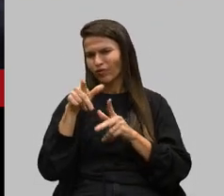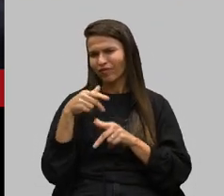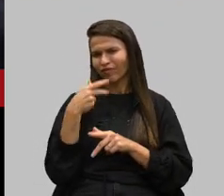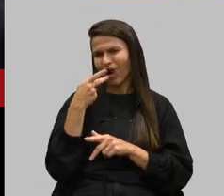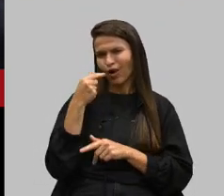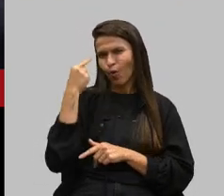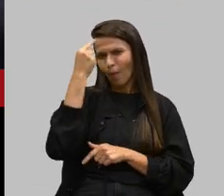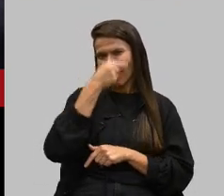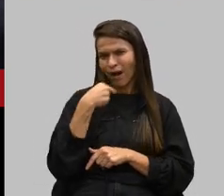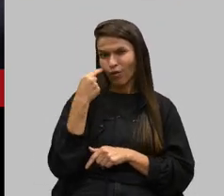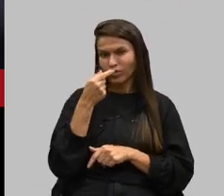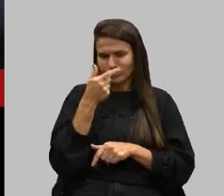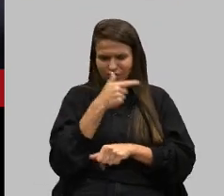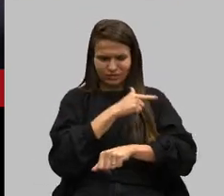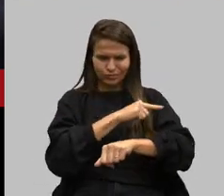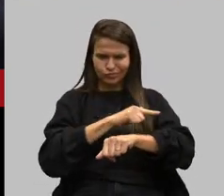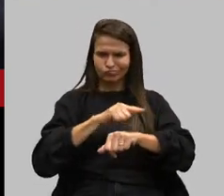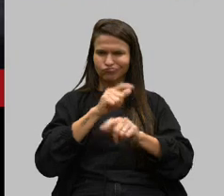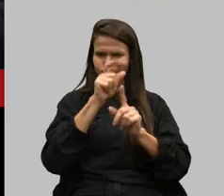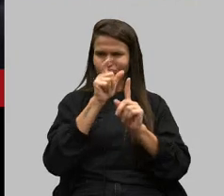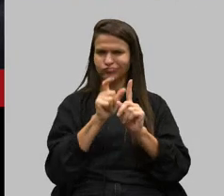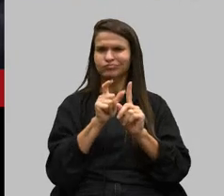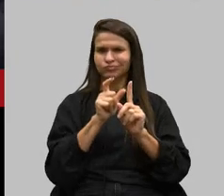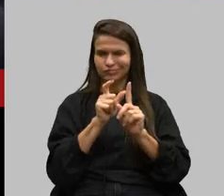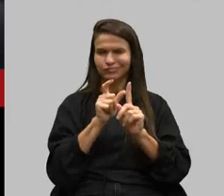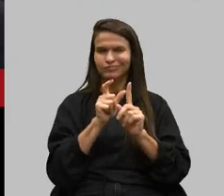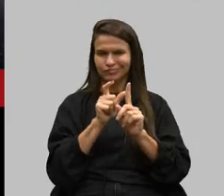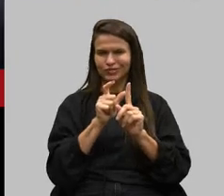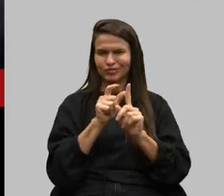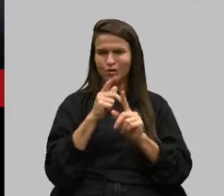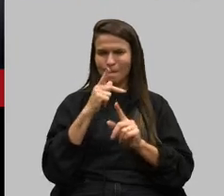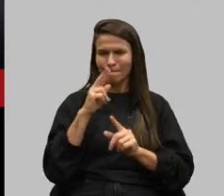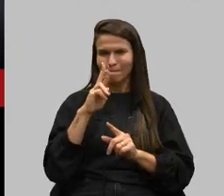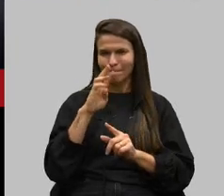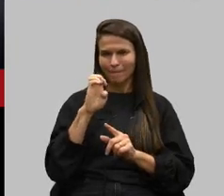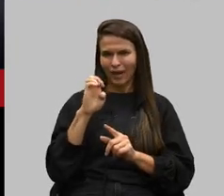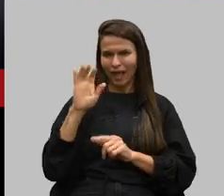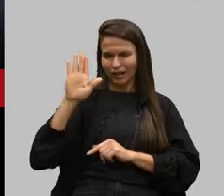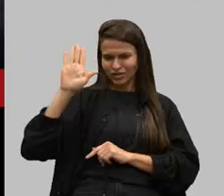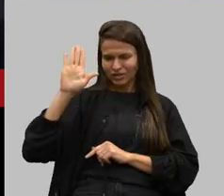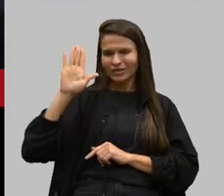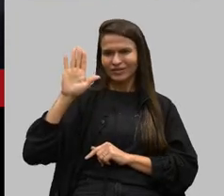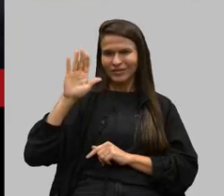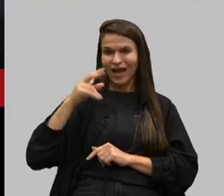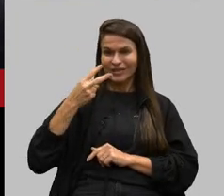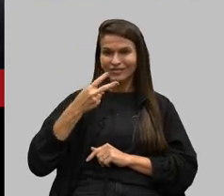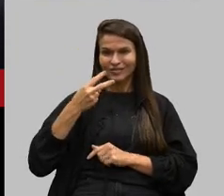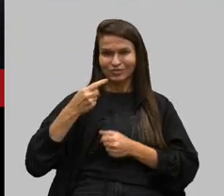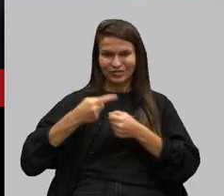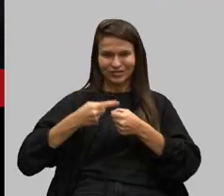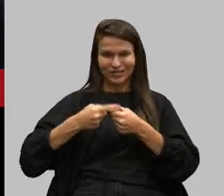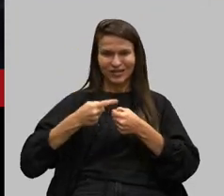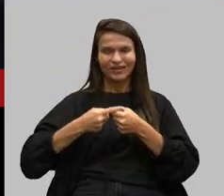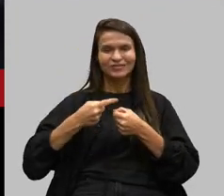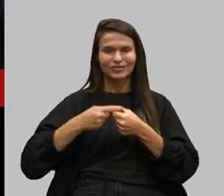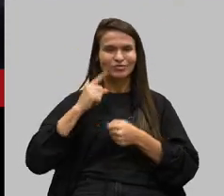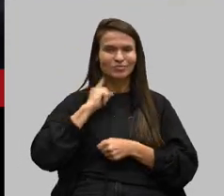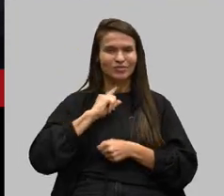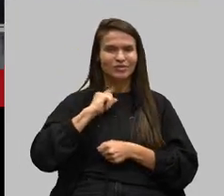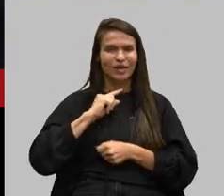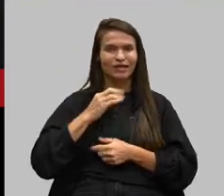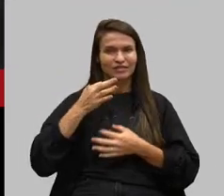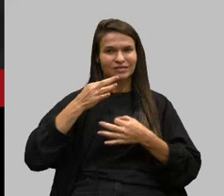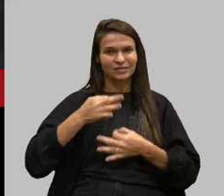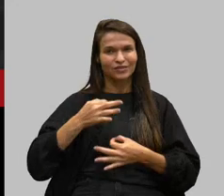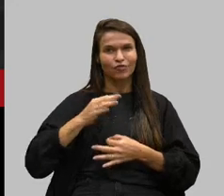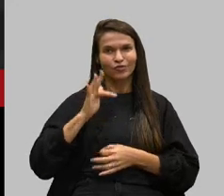sua educação você vai chegar como pré-candidato lá na segunda maior cidade de Minas Gerais com certeza vai ser o nosso futuro